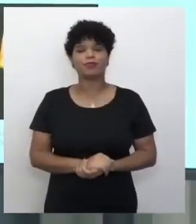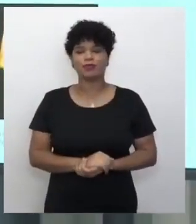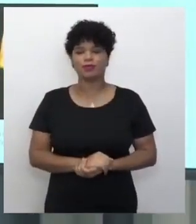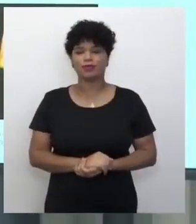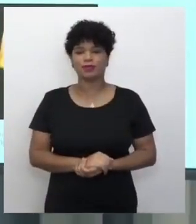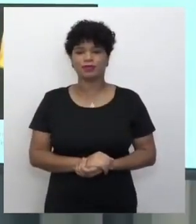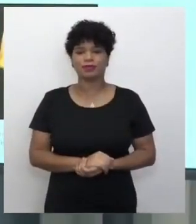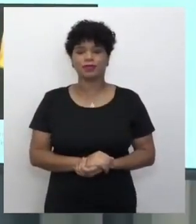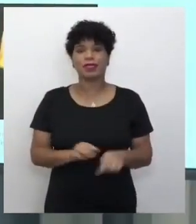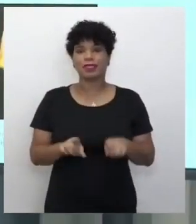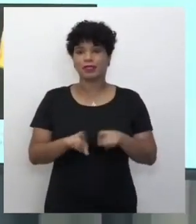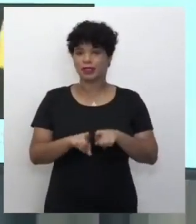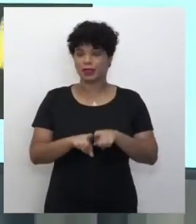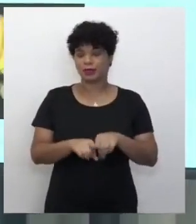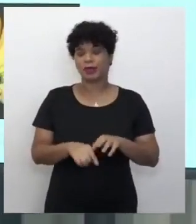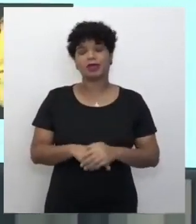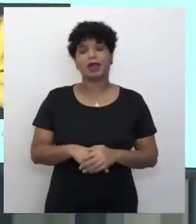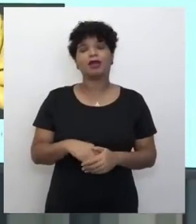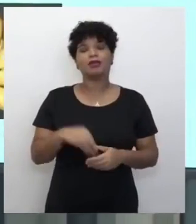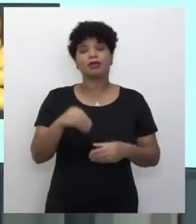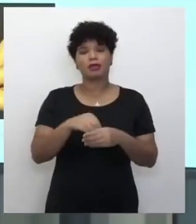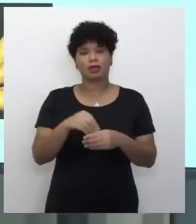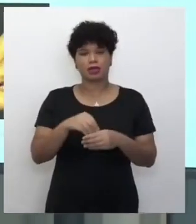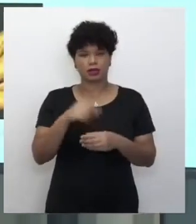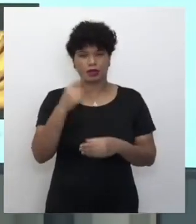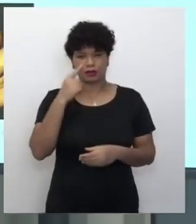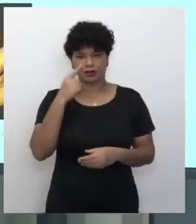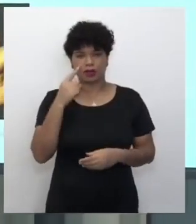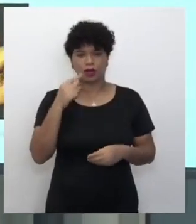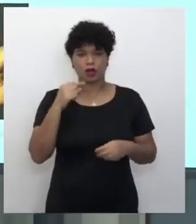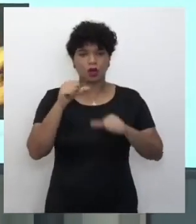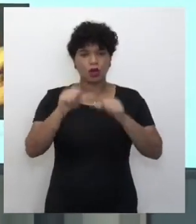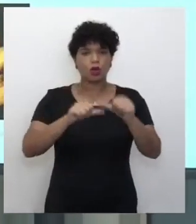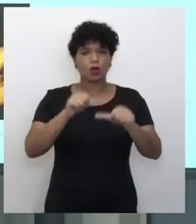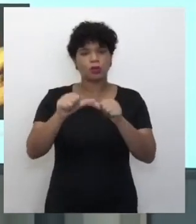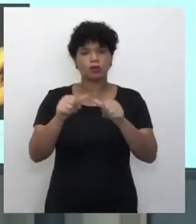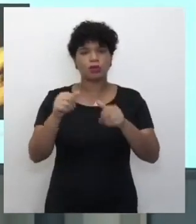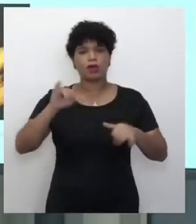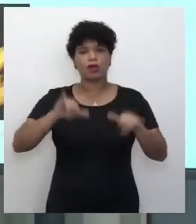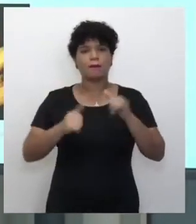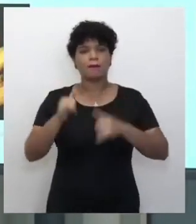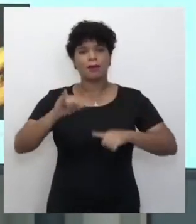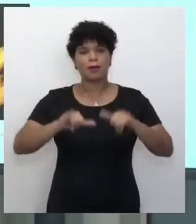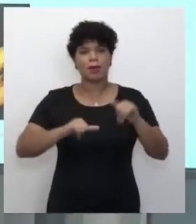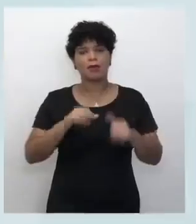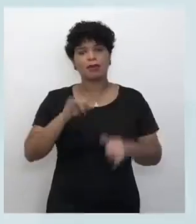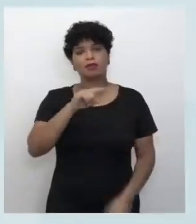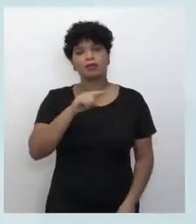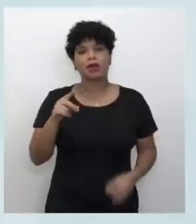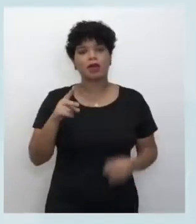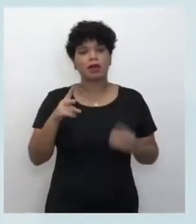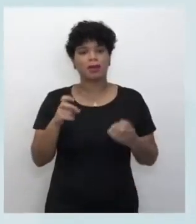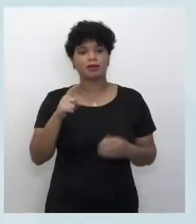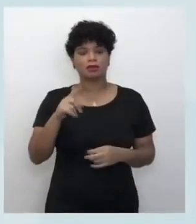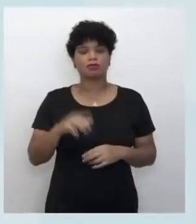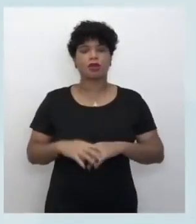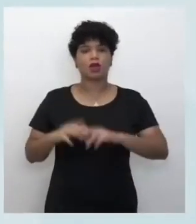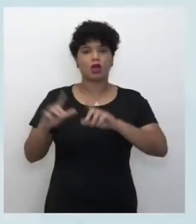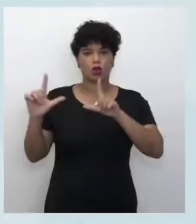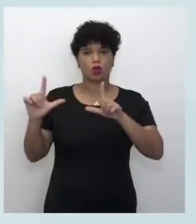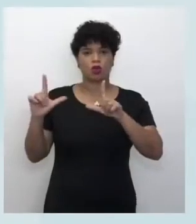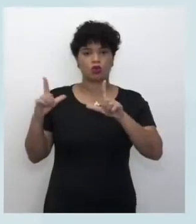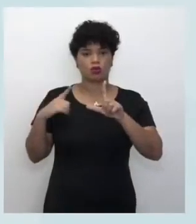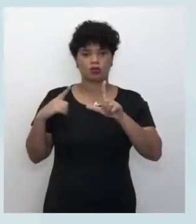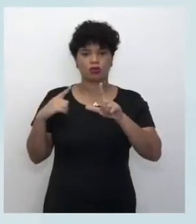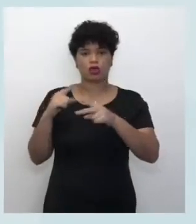E aí também temos, a continuação da transformação da matéria. Se vocês observarem nessa imagem, nós temos